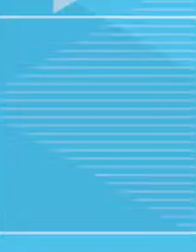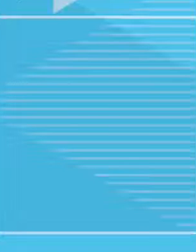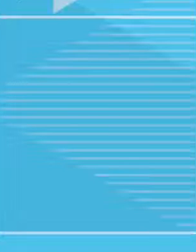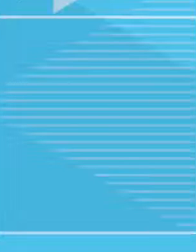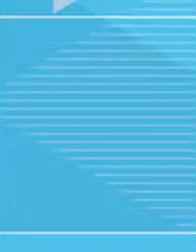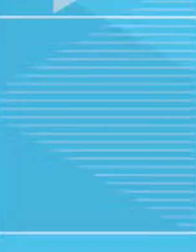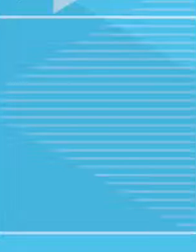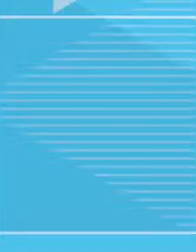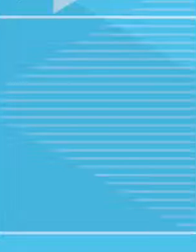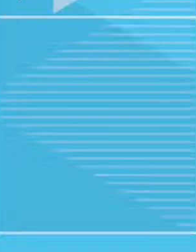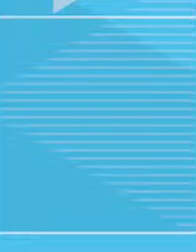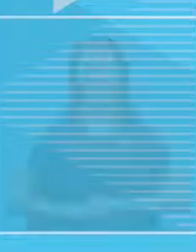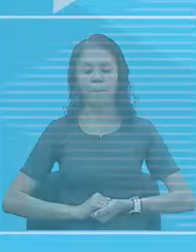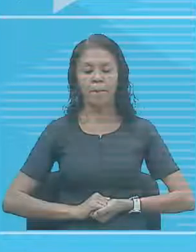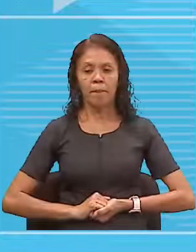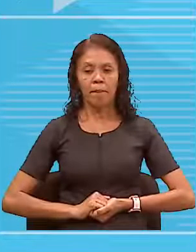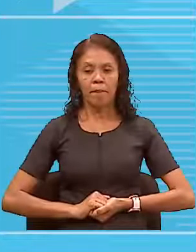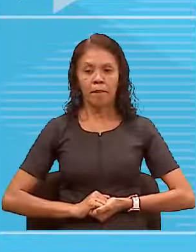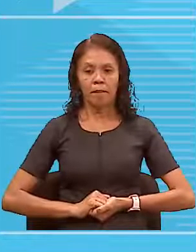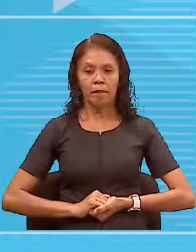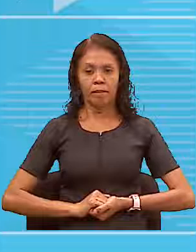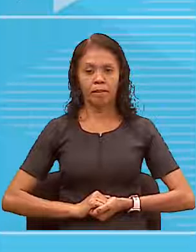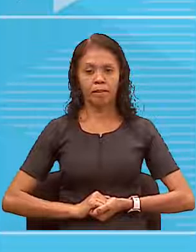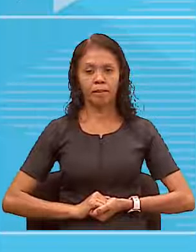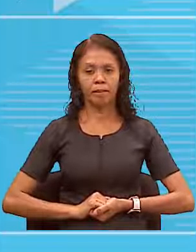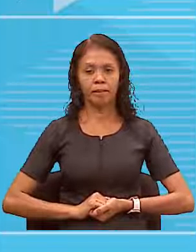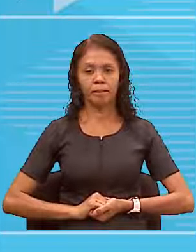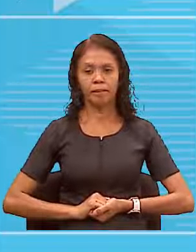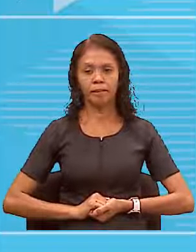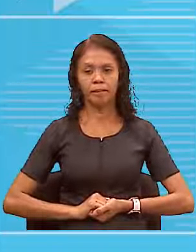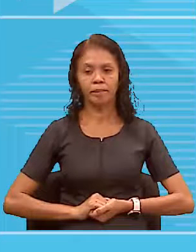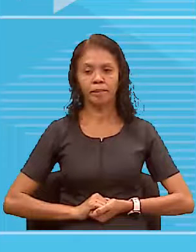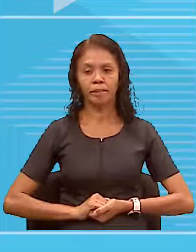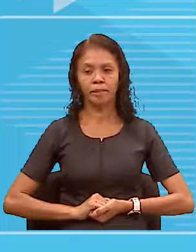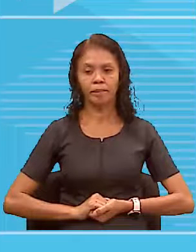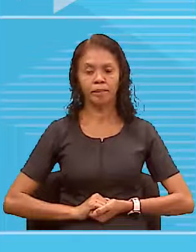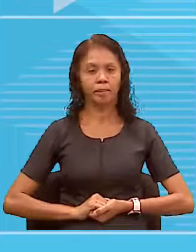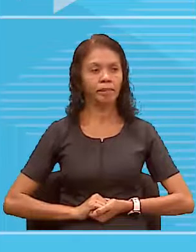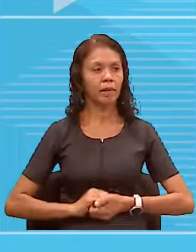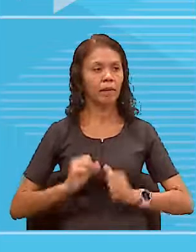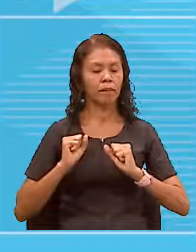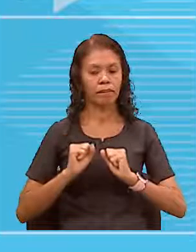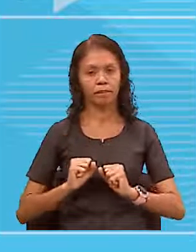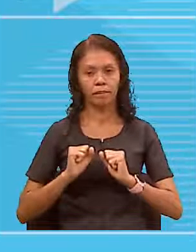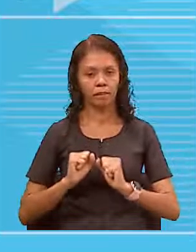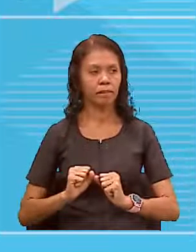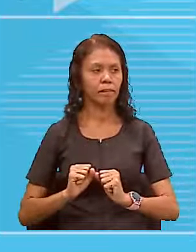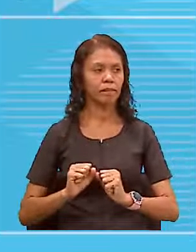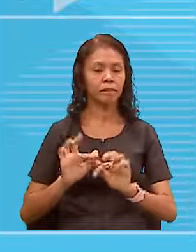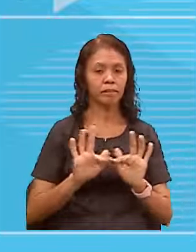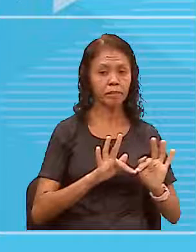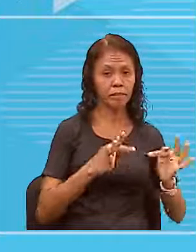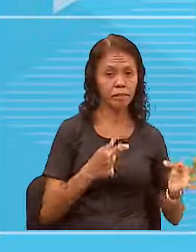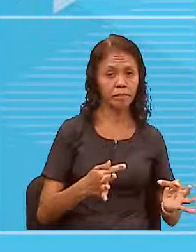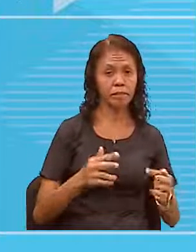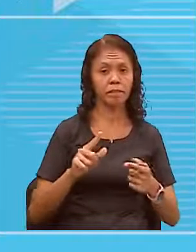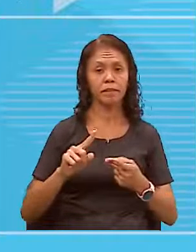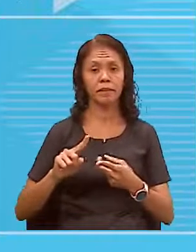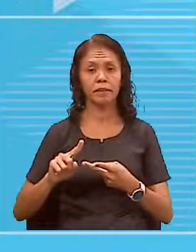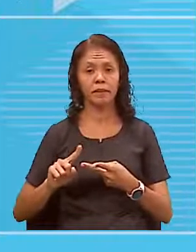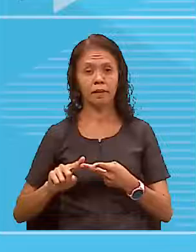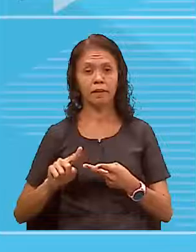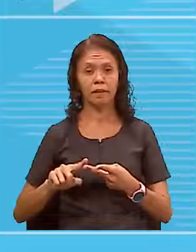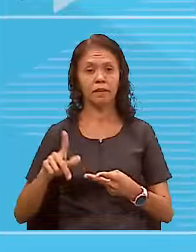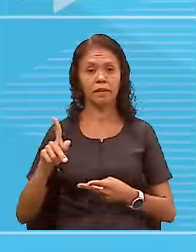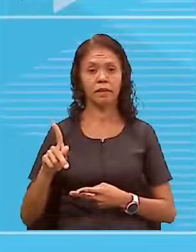Ela pode ser simples. Ela pode ser ponderada, ou seja, ela tem pesos. Há repetição. Aqui não há